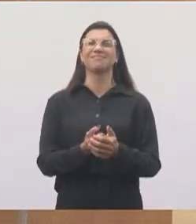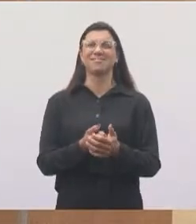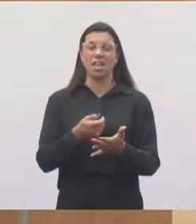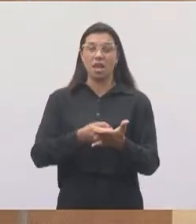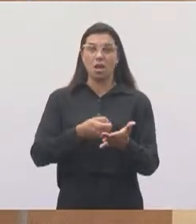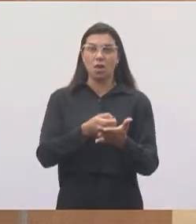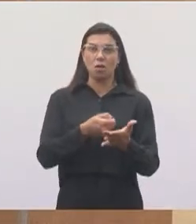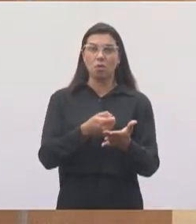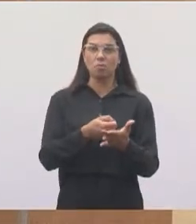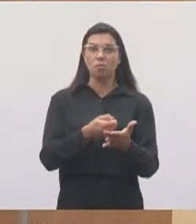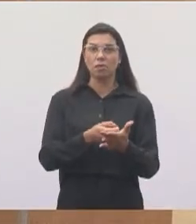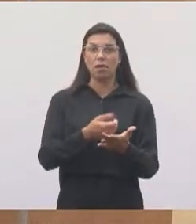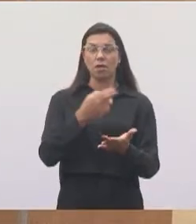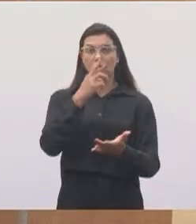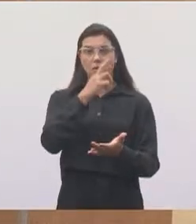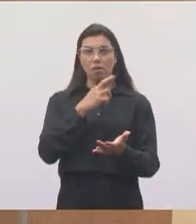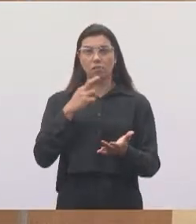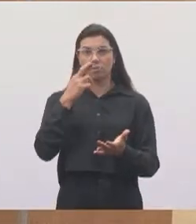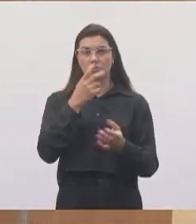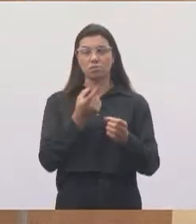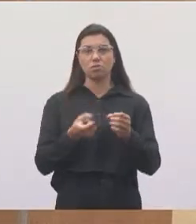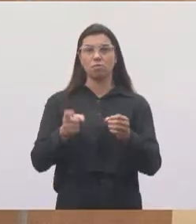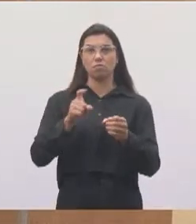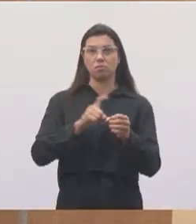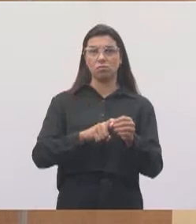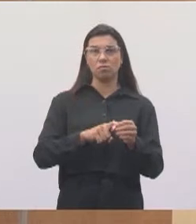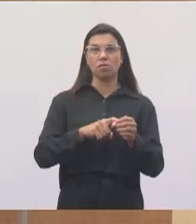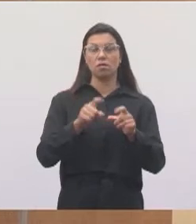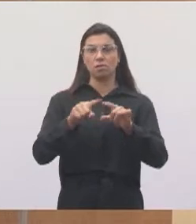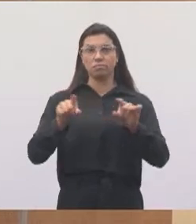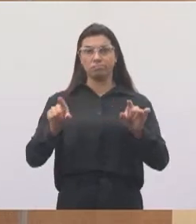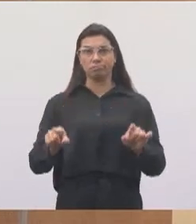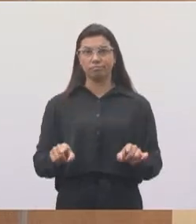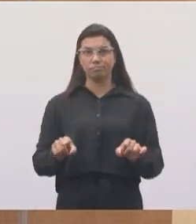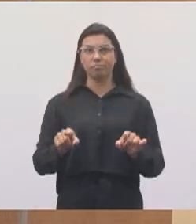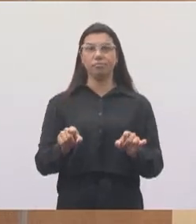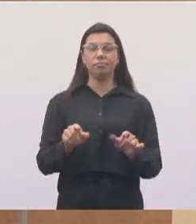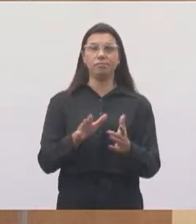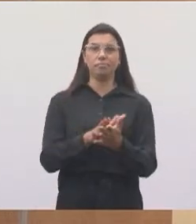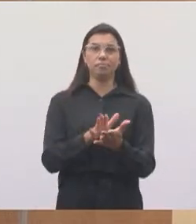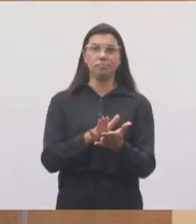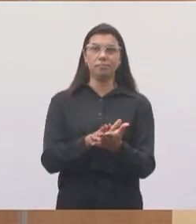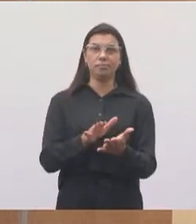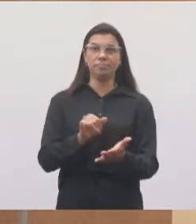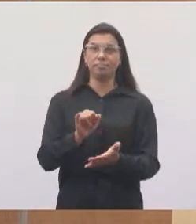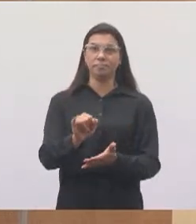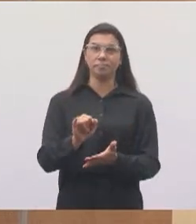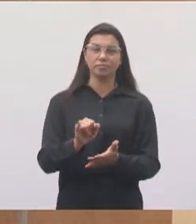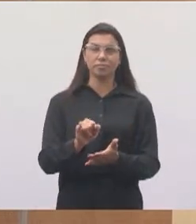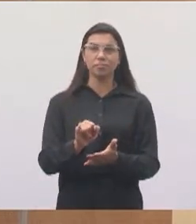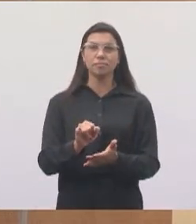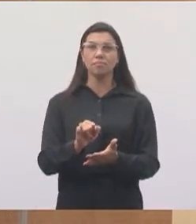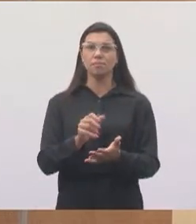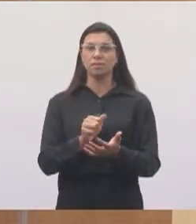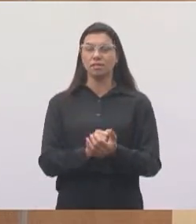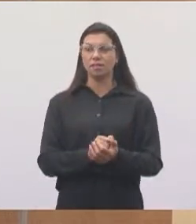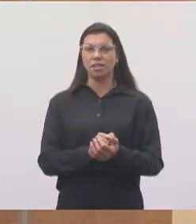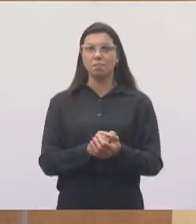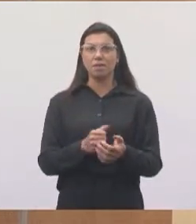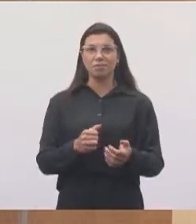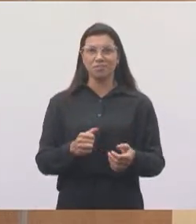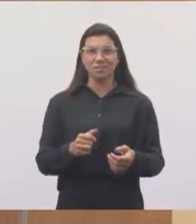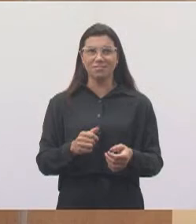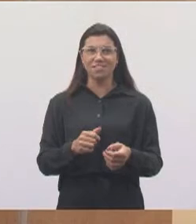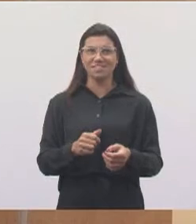a reavaliação do plano de previdência dos servidores efetivos municipais, denominado de avaliação